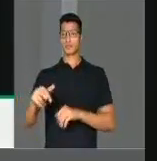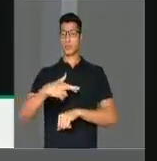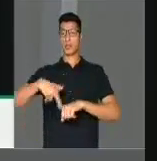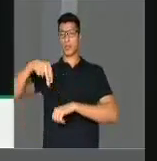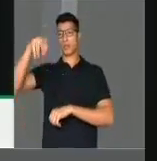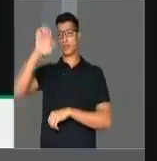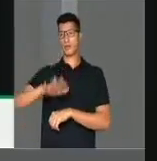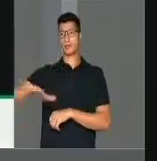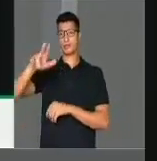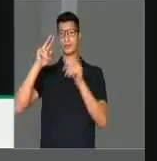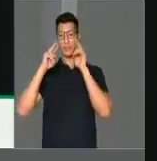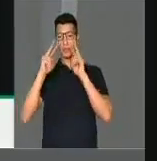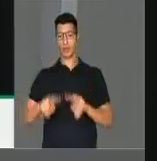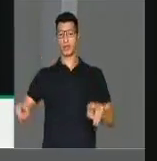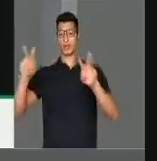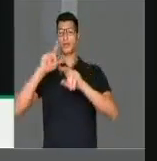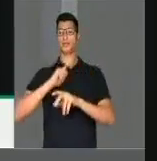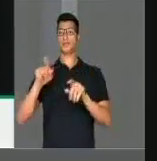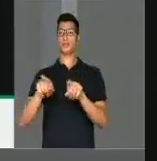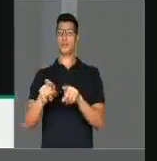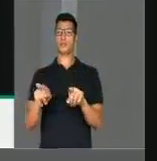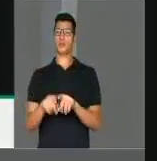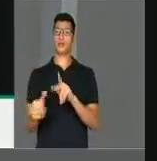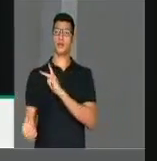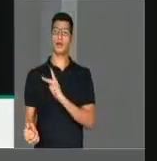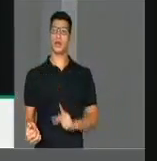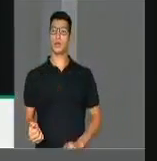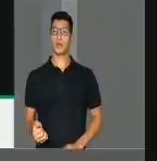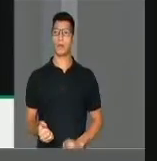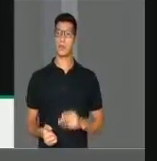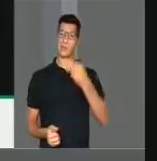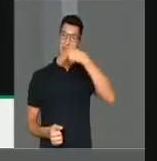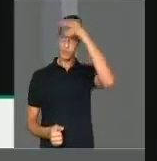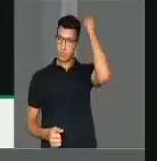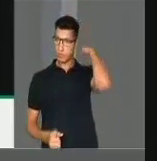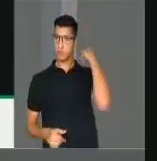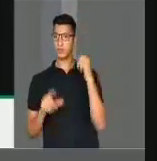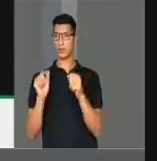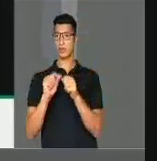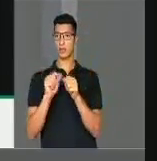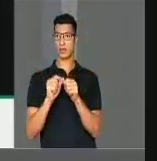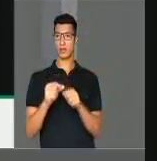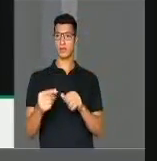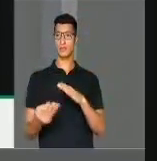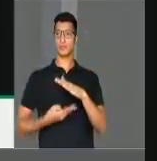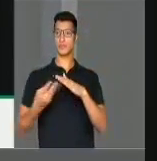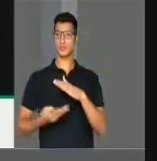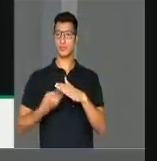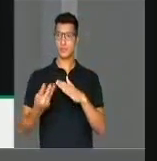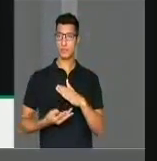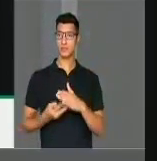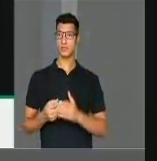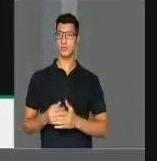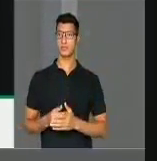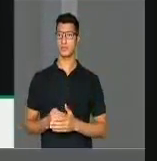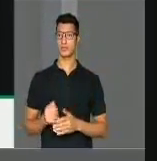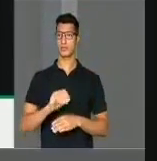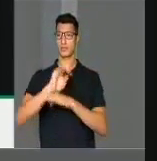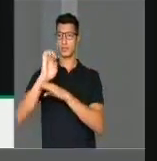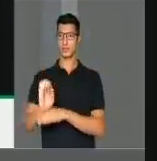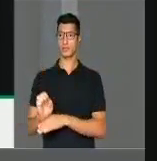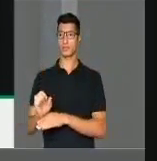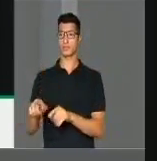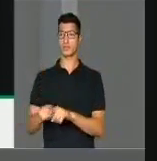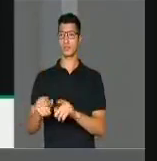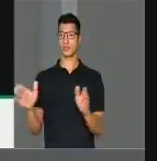toda a região do Nordeste. A visão que está tendo também do presidente Michel Temer de fazer as privatizações, né? O estado